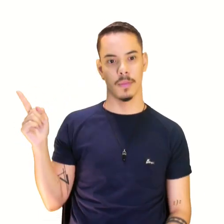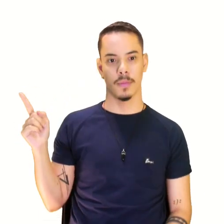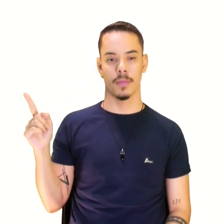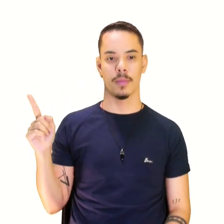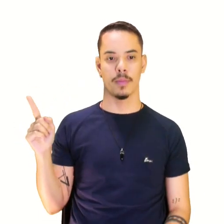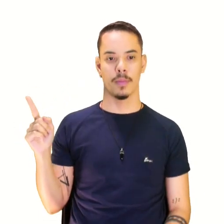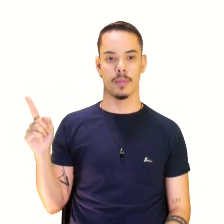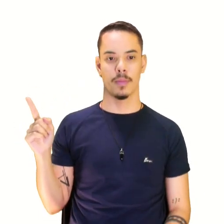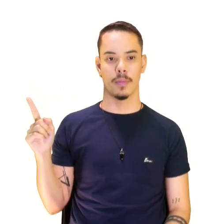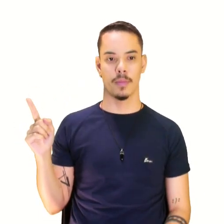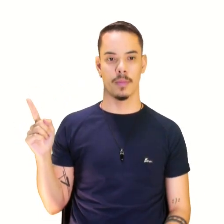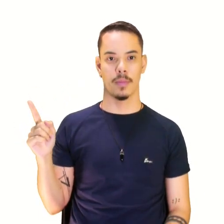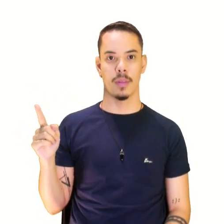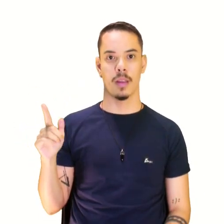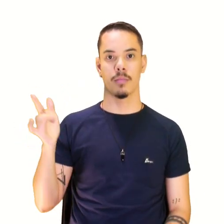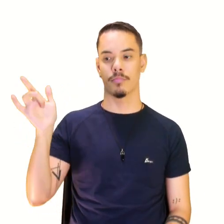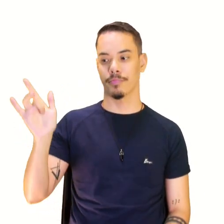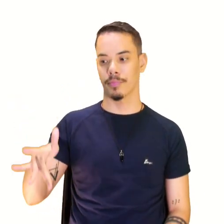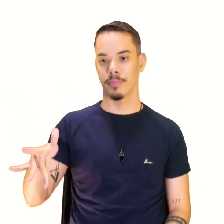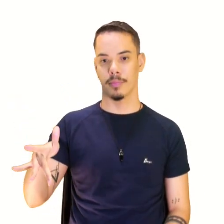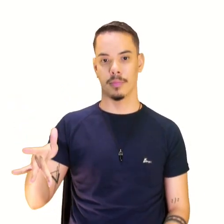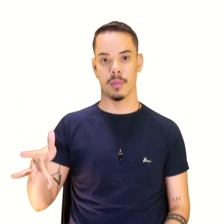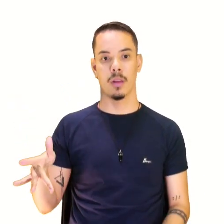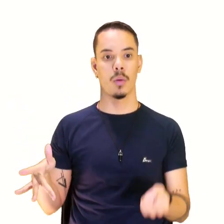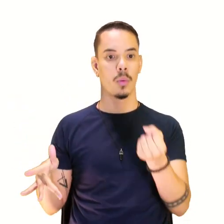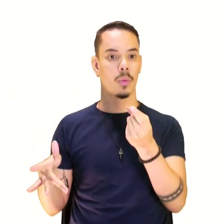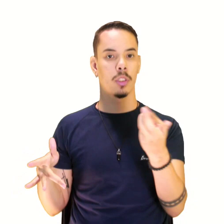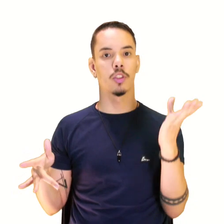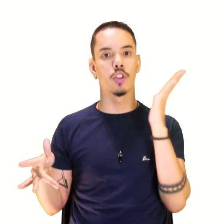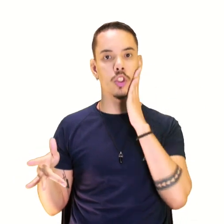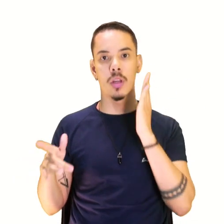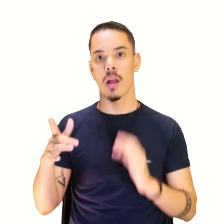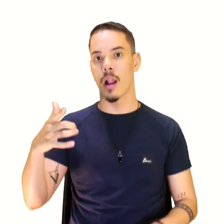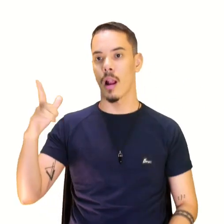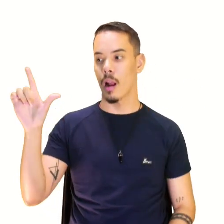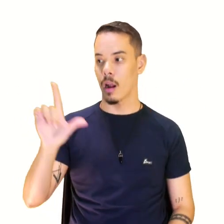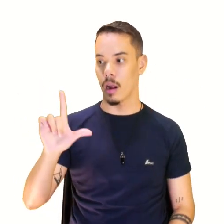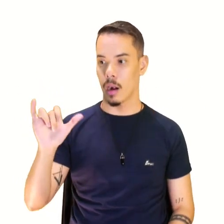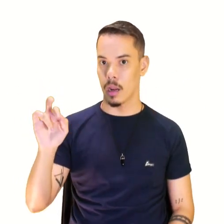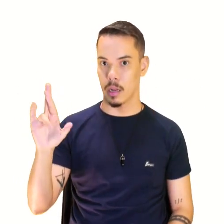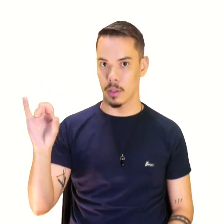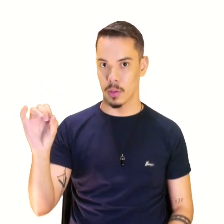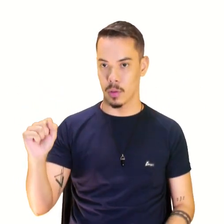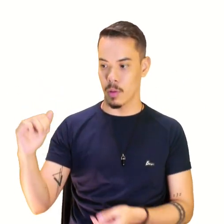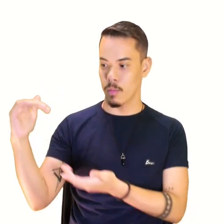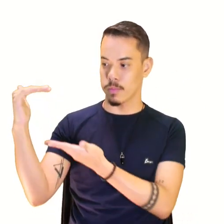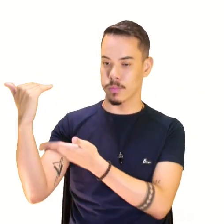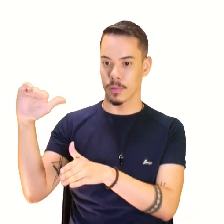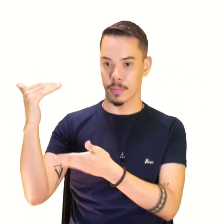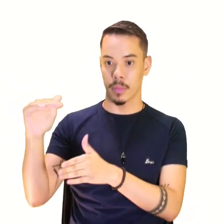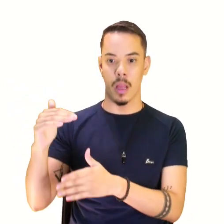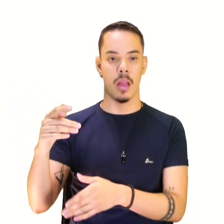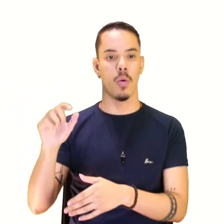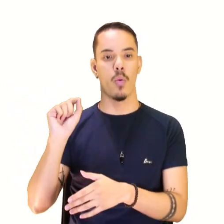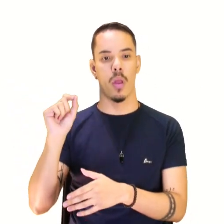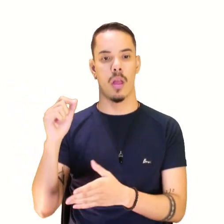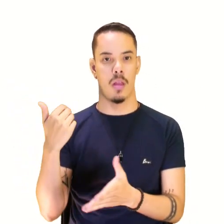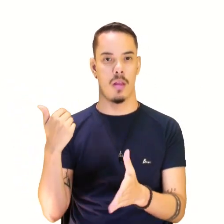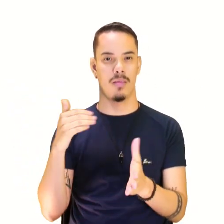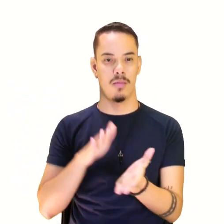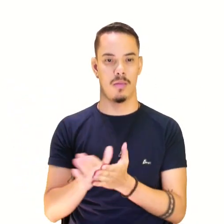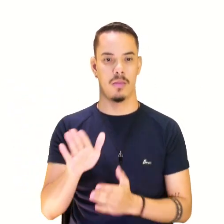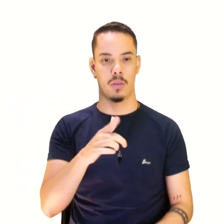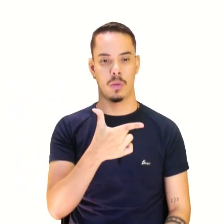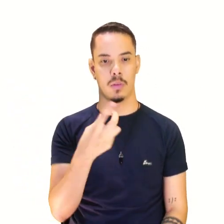litros desperdiçados e quantidade de dias. Em 5 dias, estragou 230 litros de